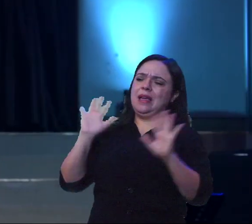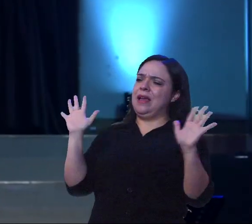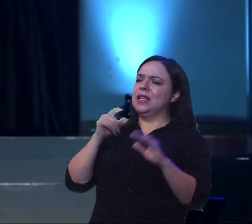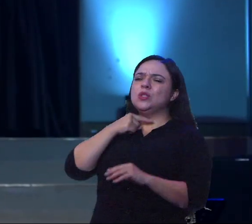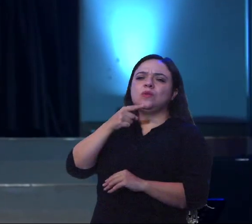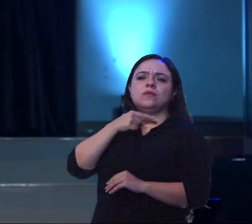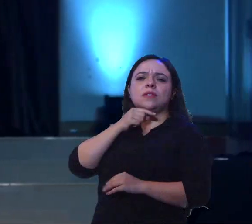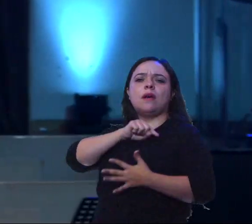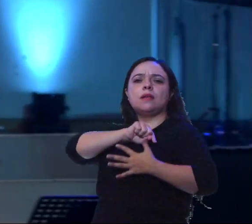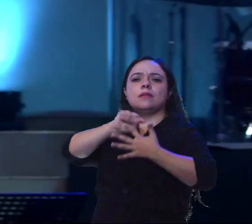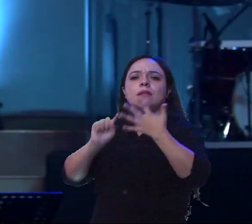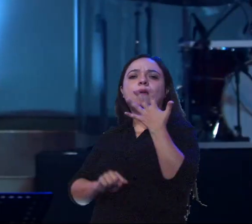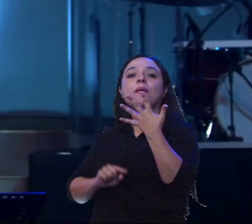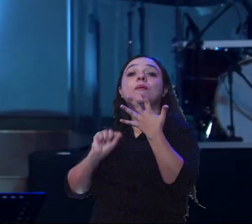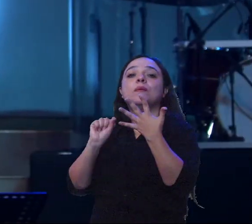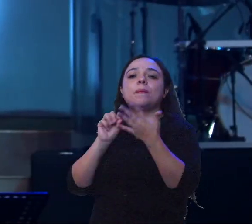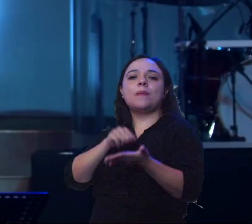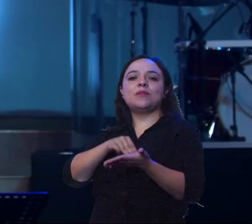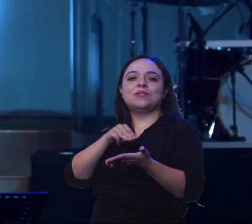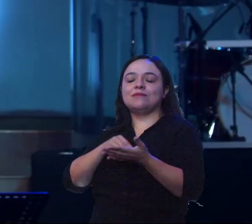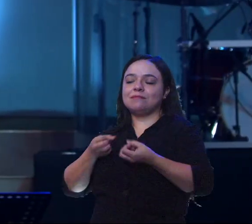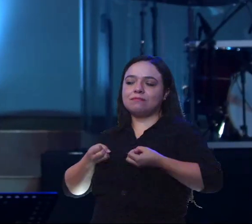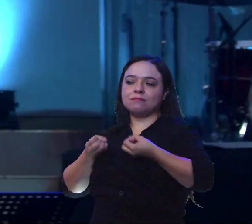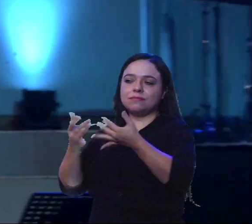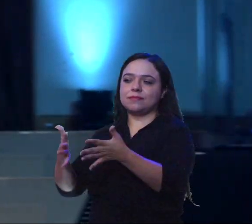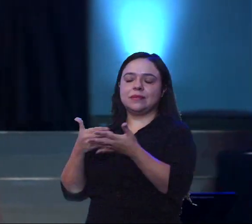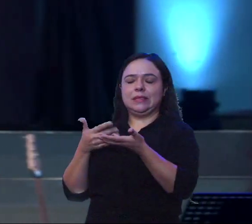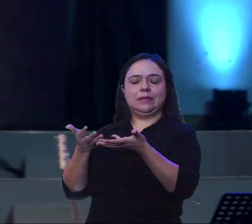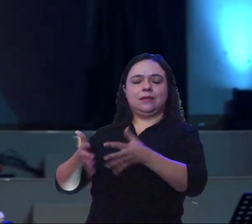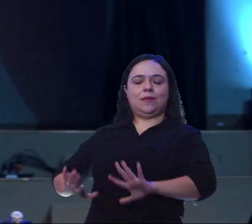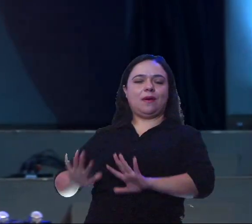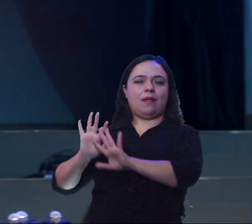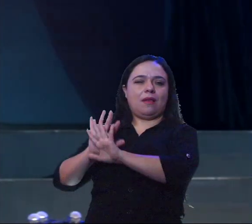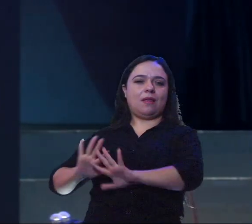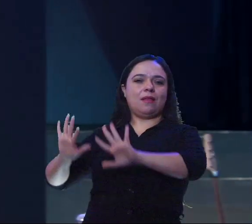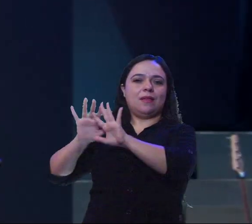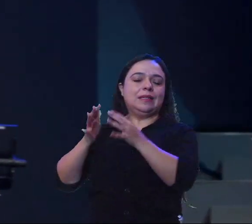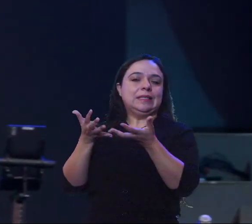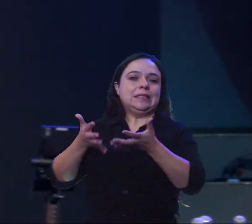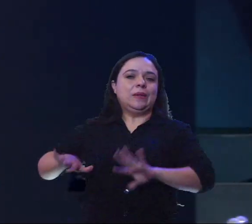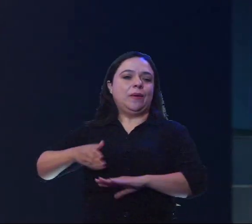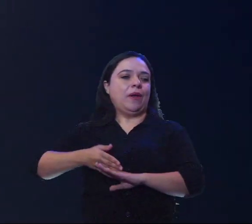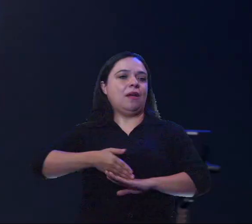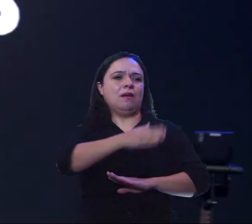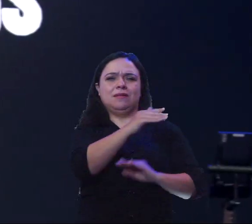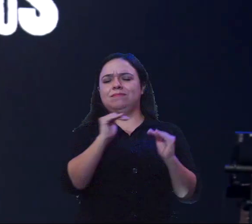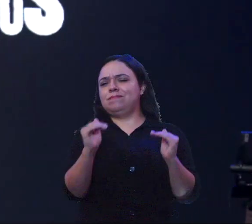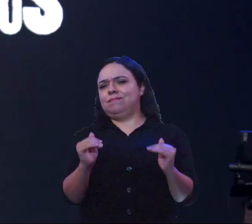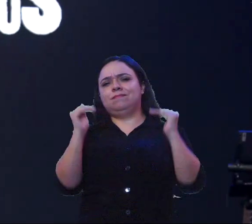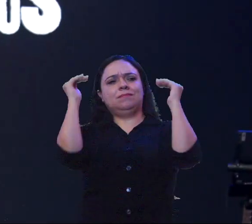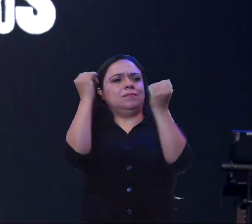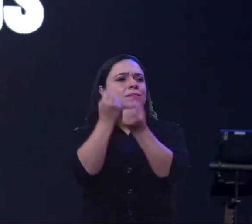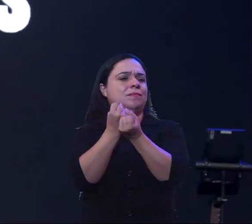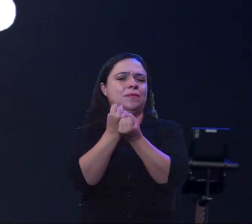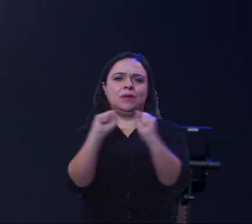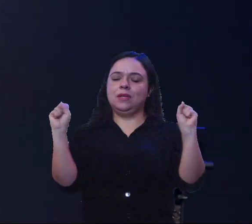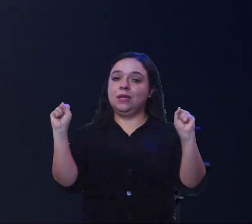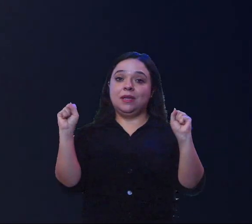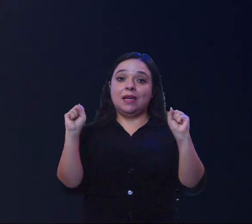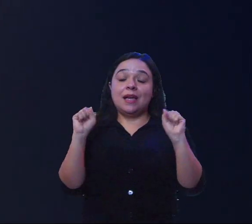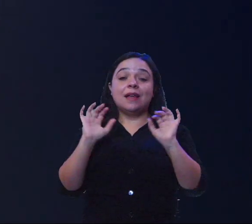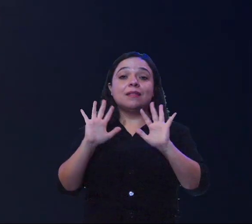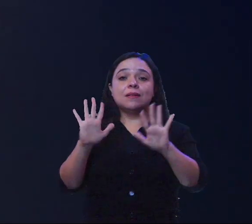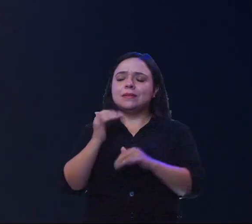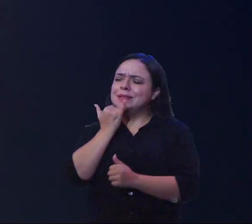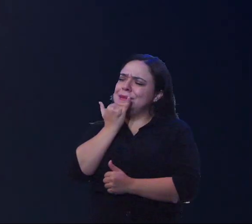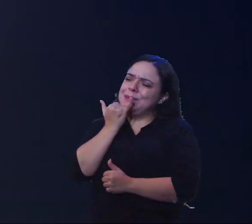5 desculpas para não fazer aquilo que Deus queria fazer através dele, porque ele achava aquilo grandioso demais. Ele vai falar algumas